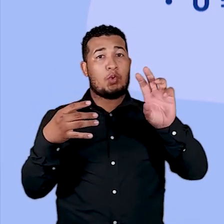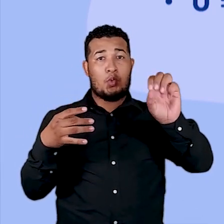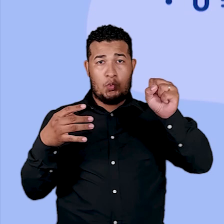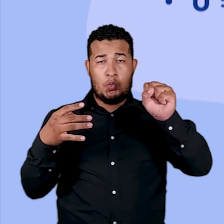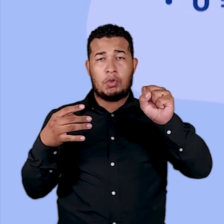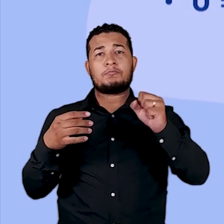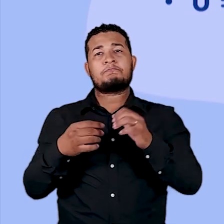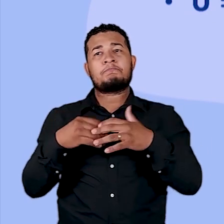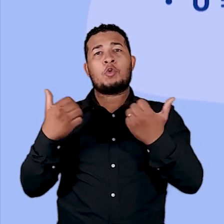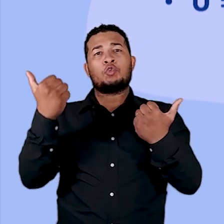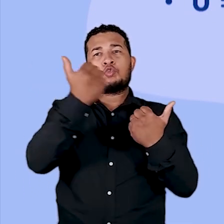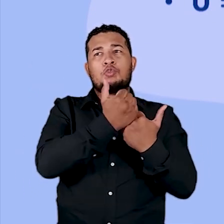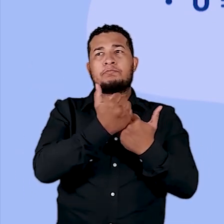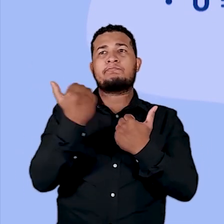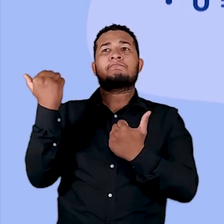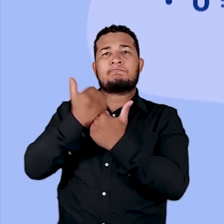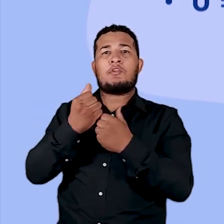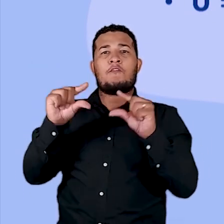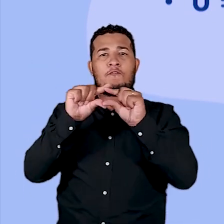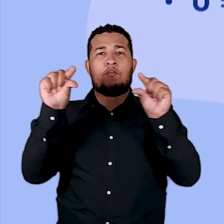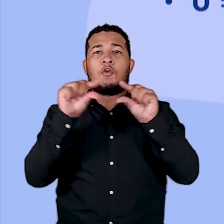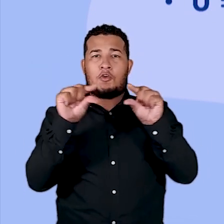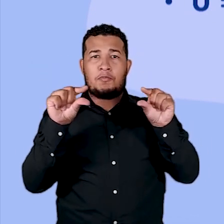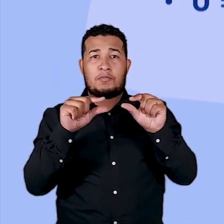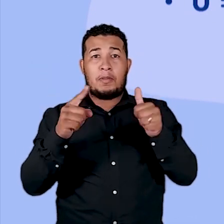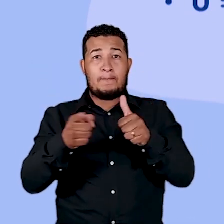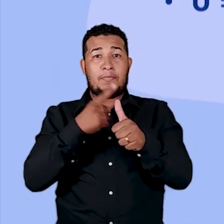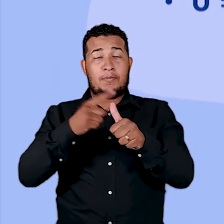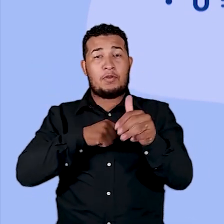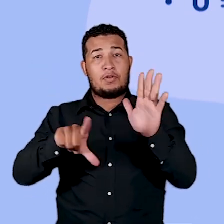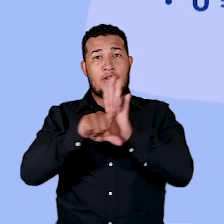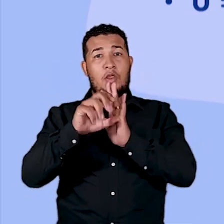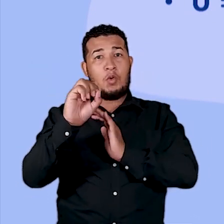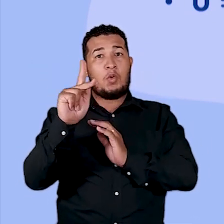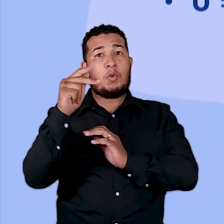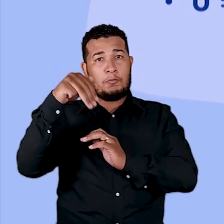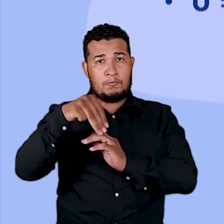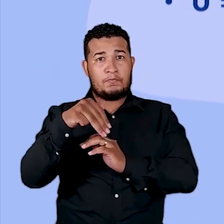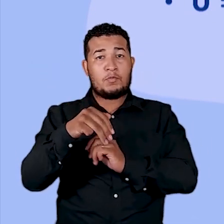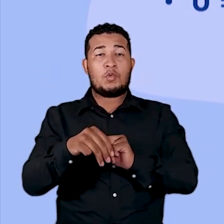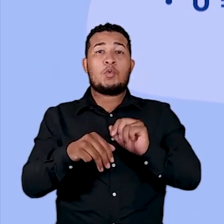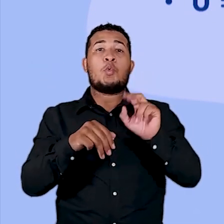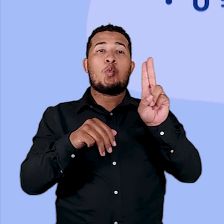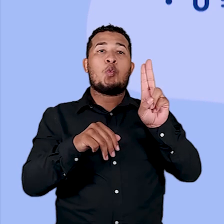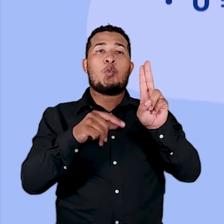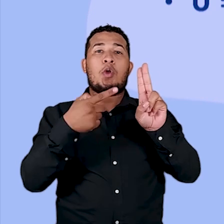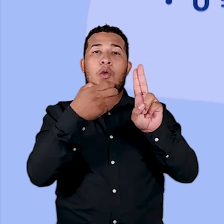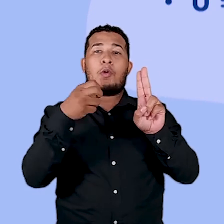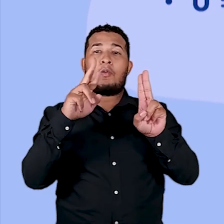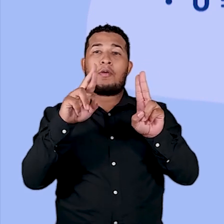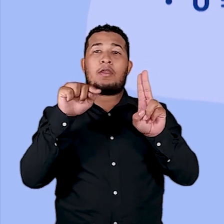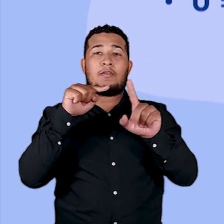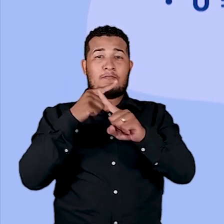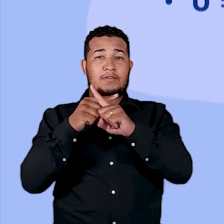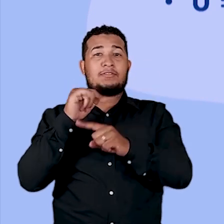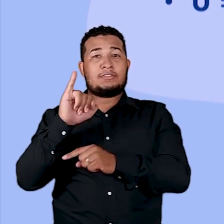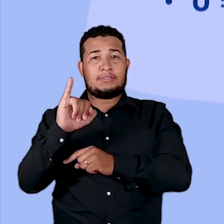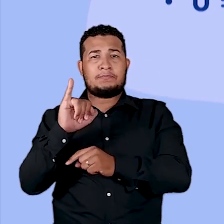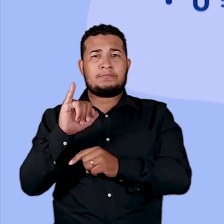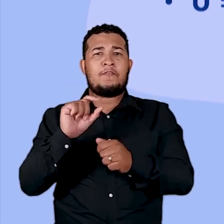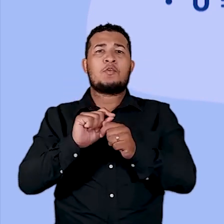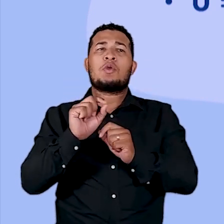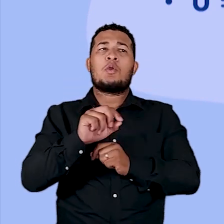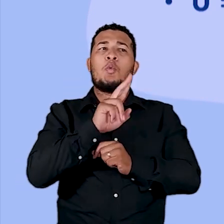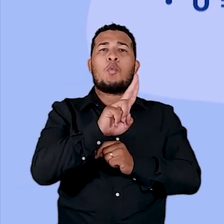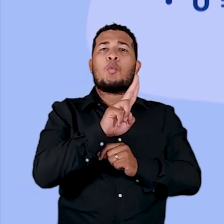8 volts. Bom, substituindo isso aí na nossa fórmula, na primeira lei de Ohm, que é U igual a R vezes I, nós vamos ter